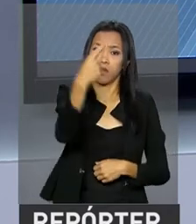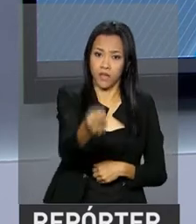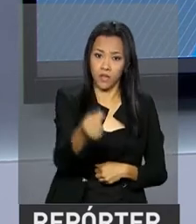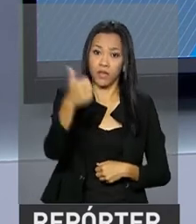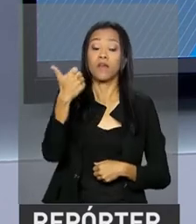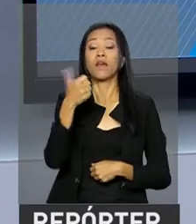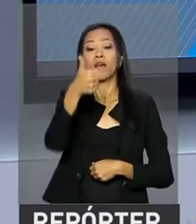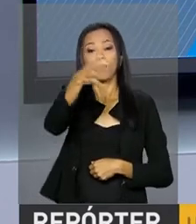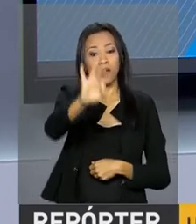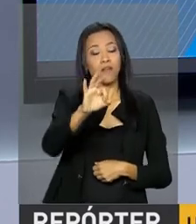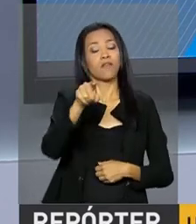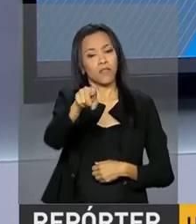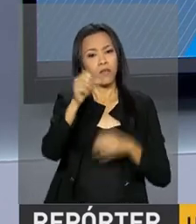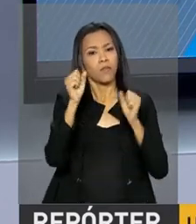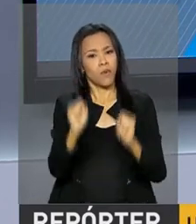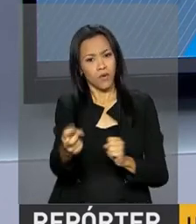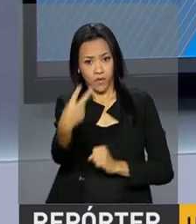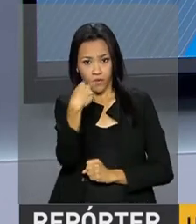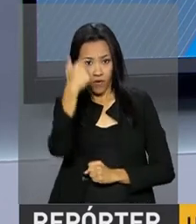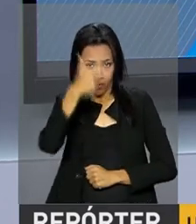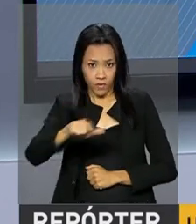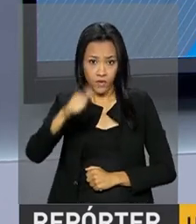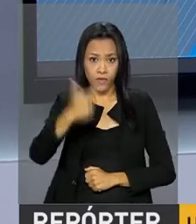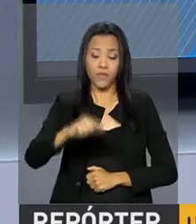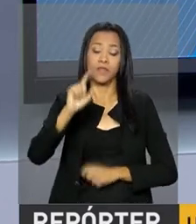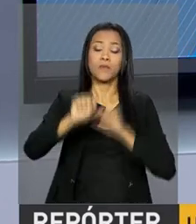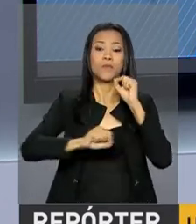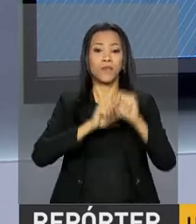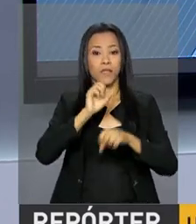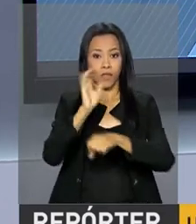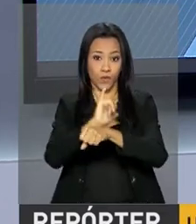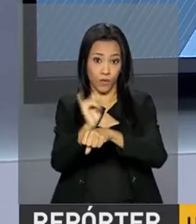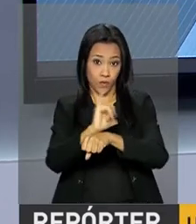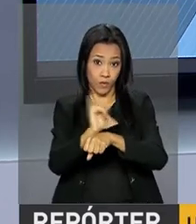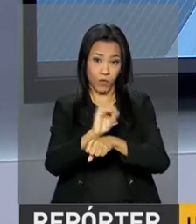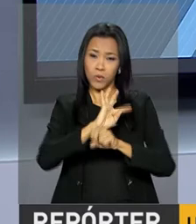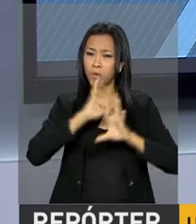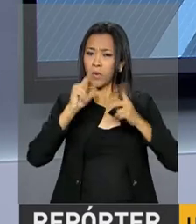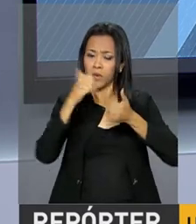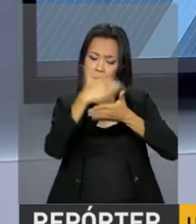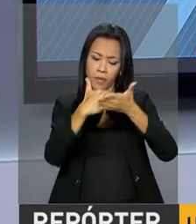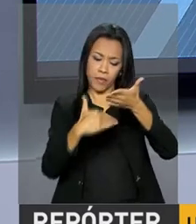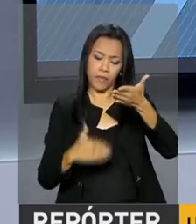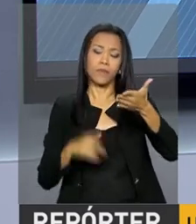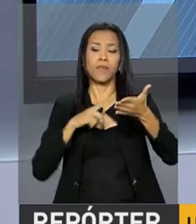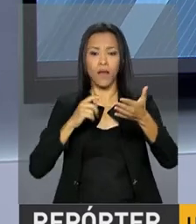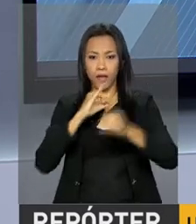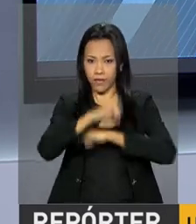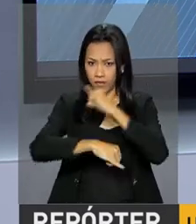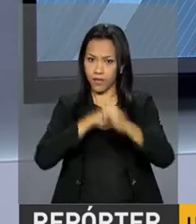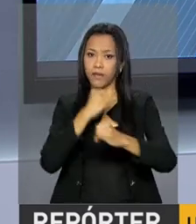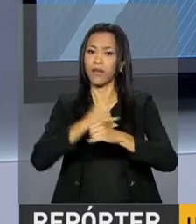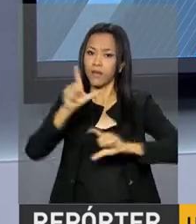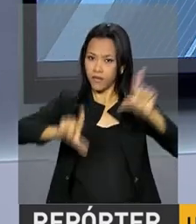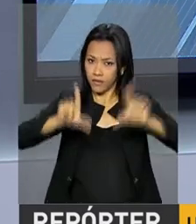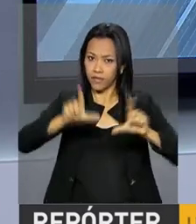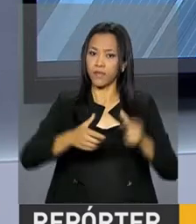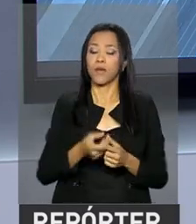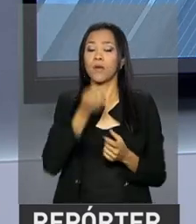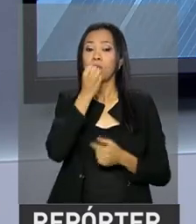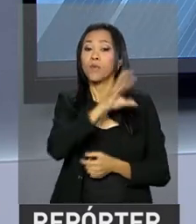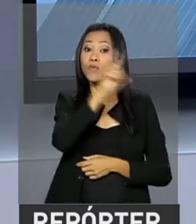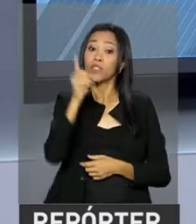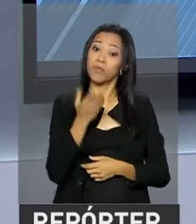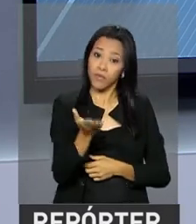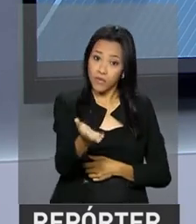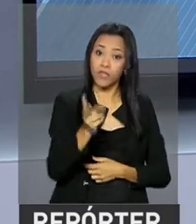nossa próxima edição. Você pode rever as reportagens no YouTube. Toda a nossa programação também está na internet. Um bom dia